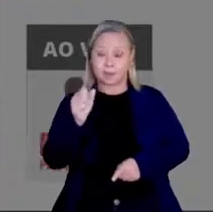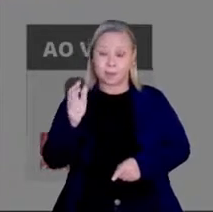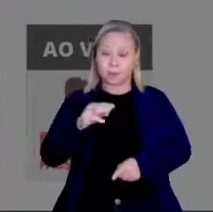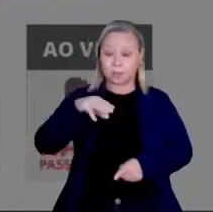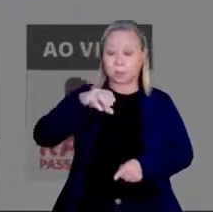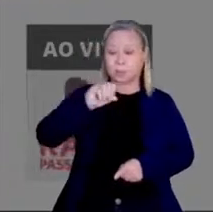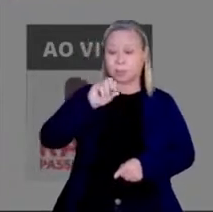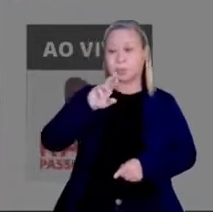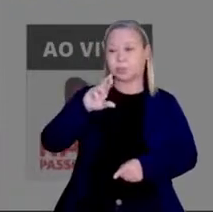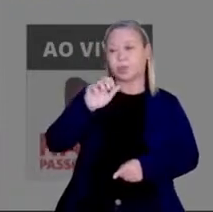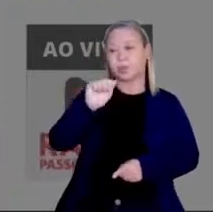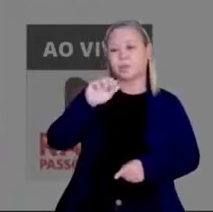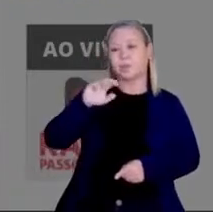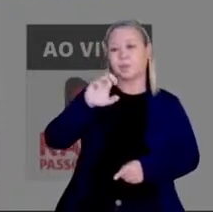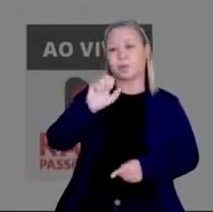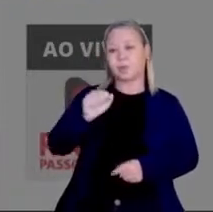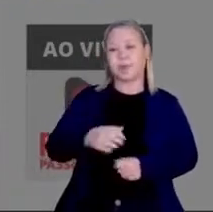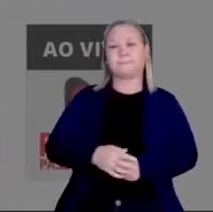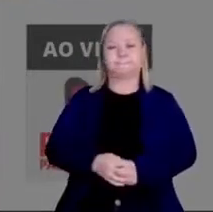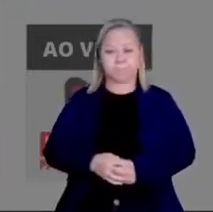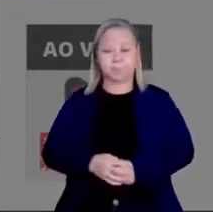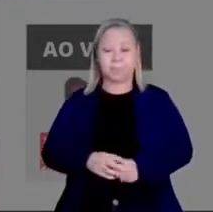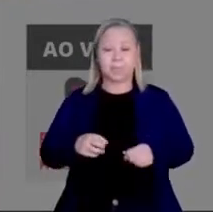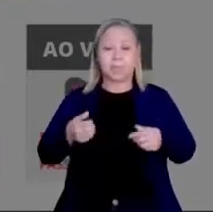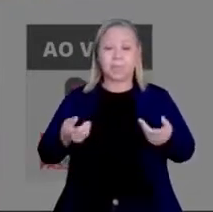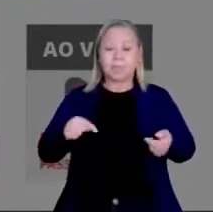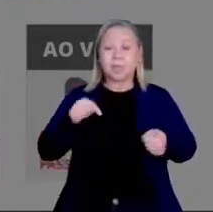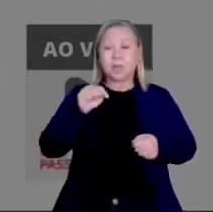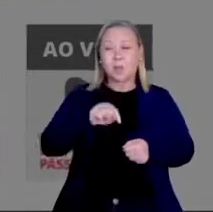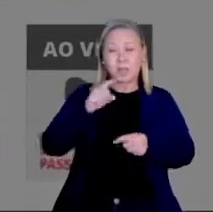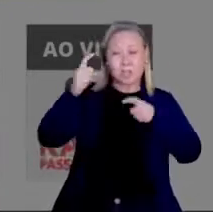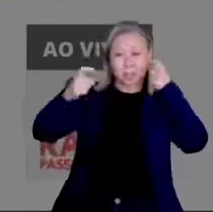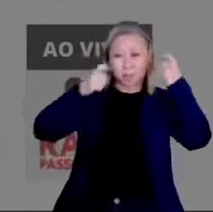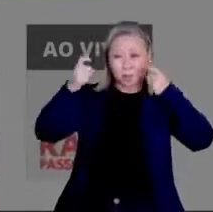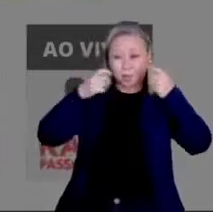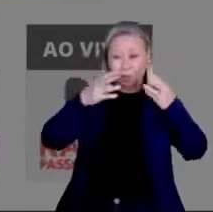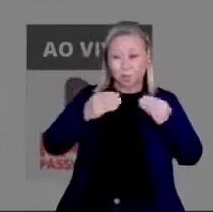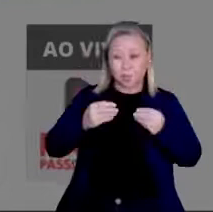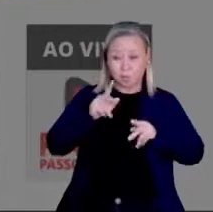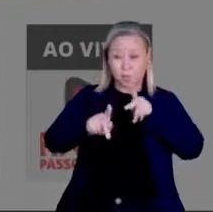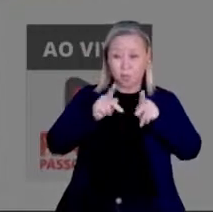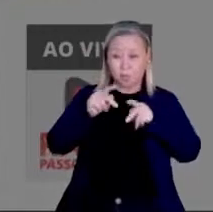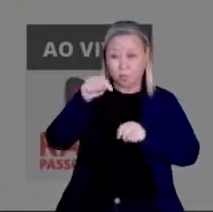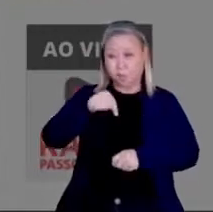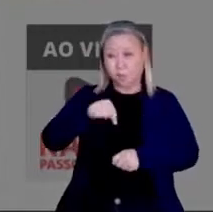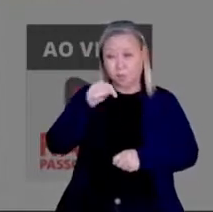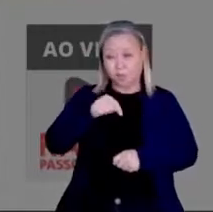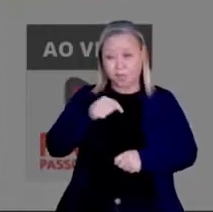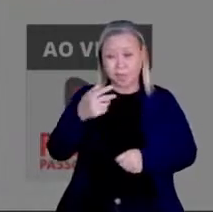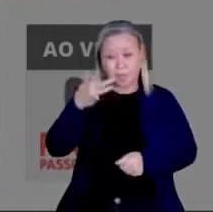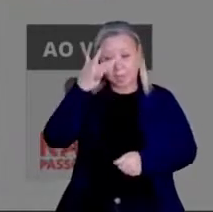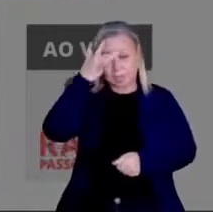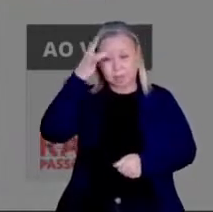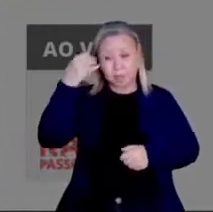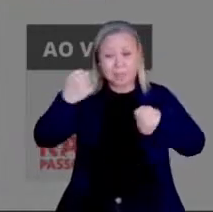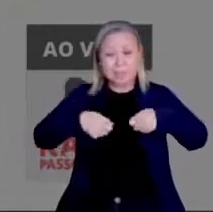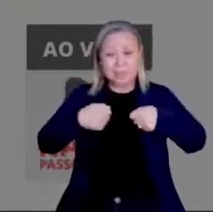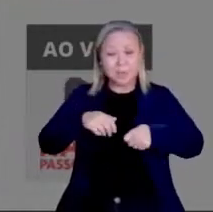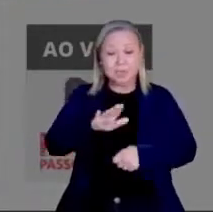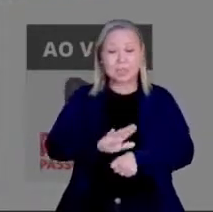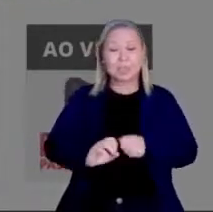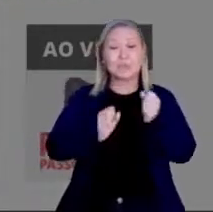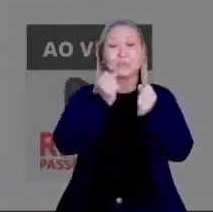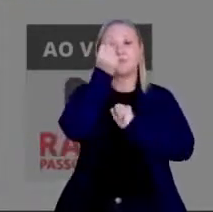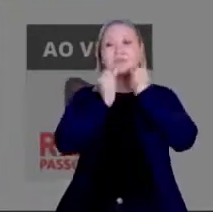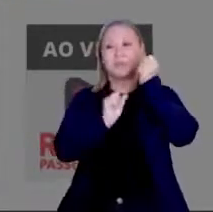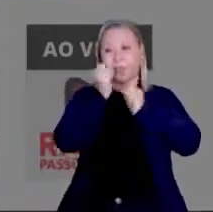brasileiro e uma empresa que pode servir para ser a reguladora do sistema elétrico no país, não permitindo